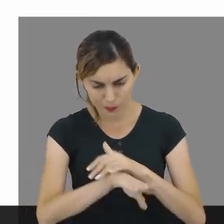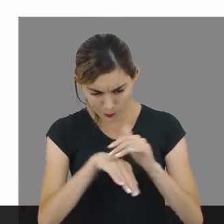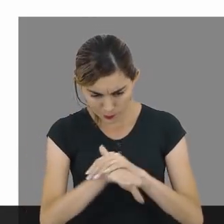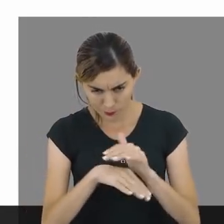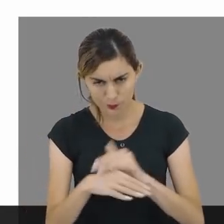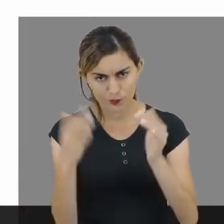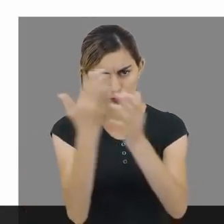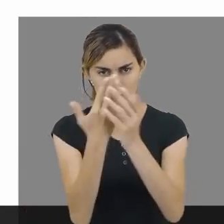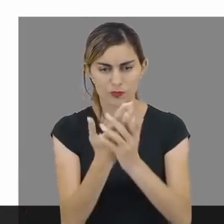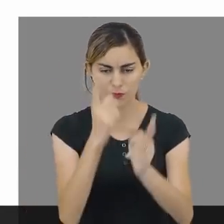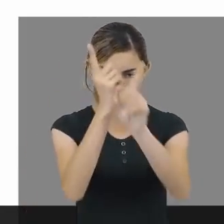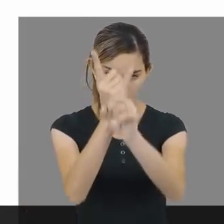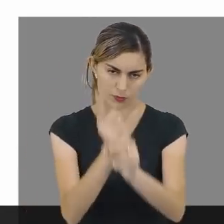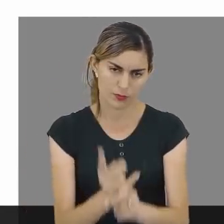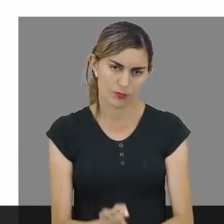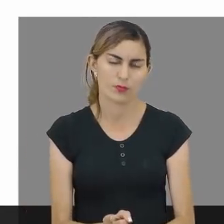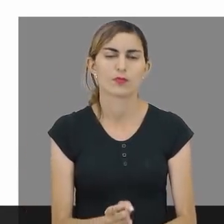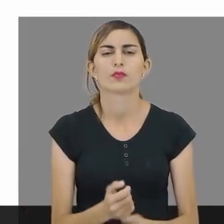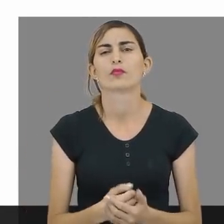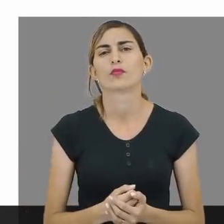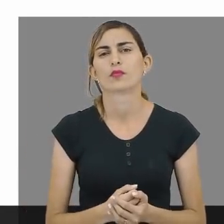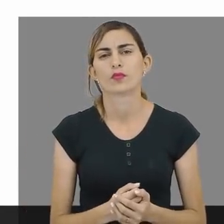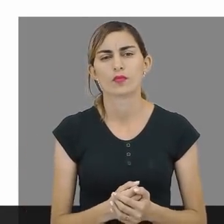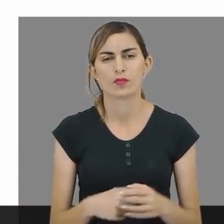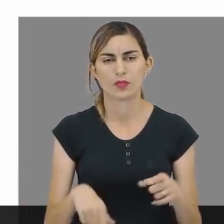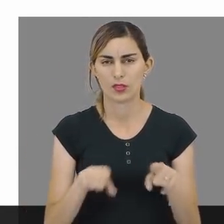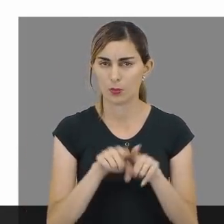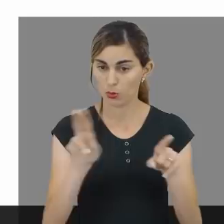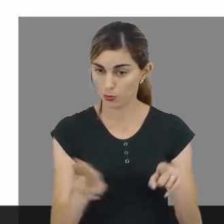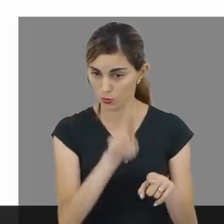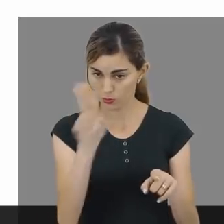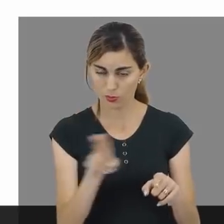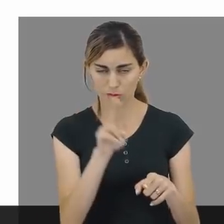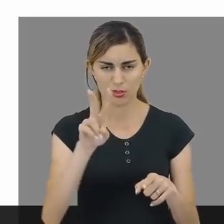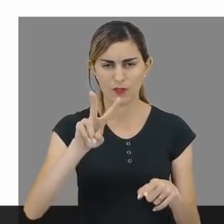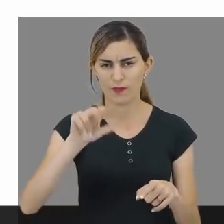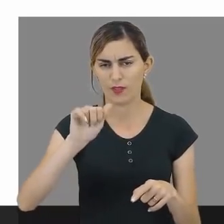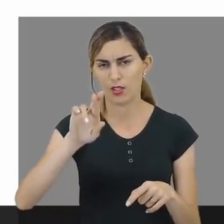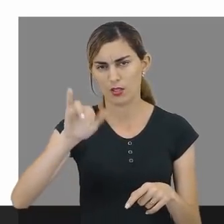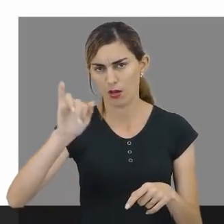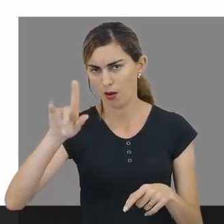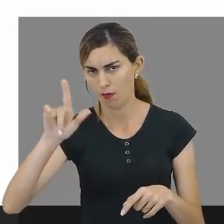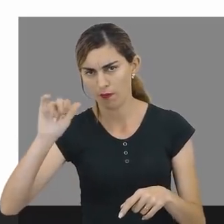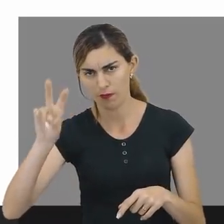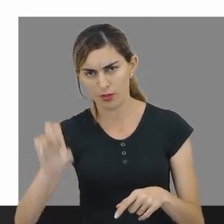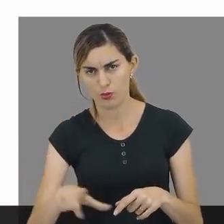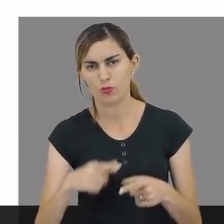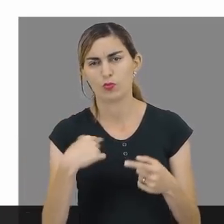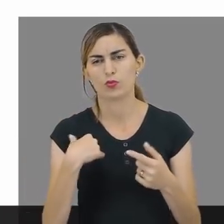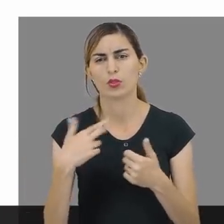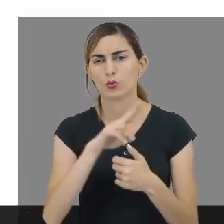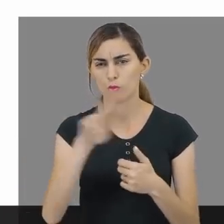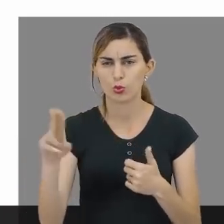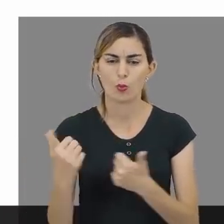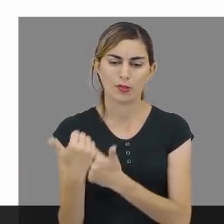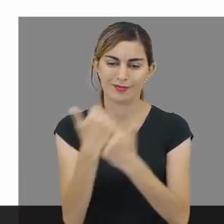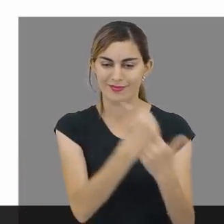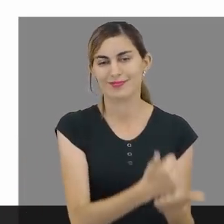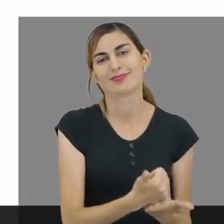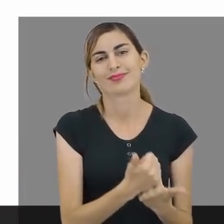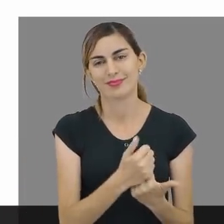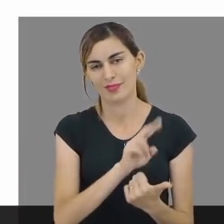é conhecido como identificador. Ao utilizarmos uma variável, estamos atribuindo um nome